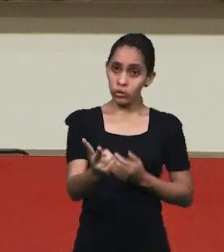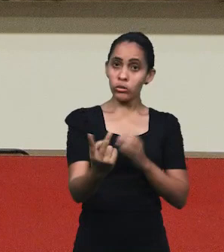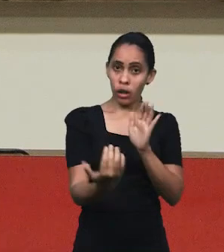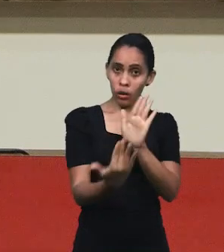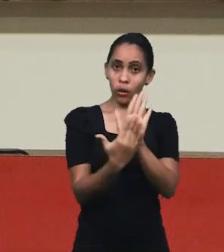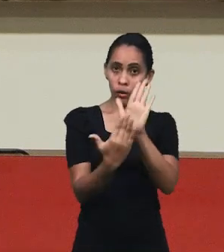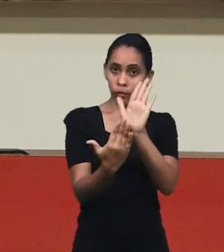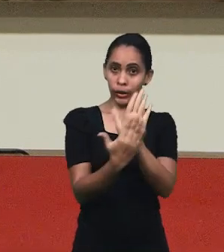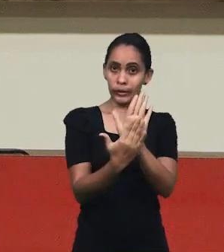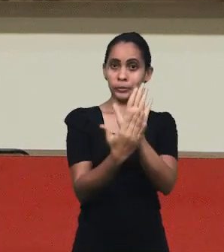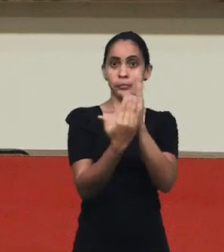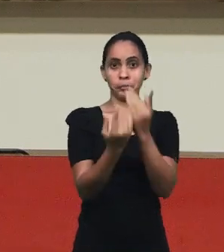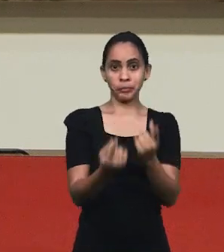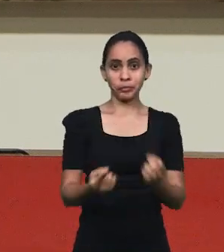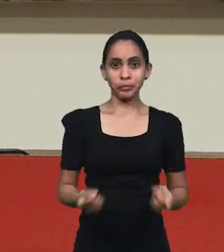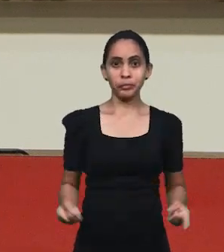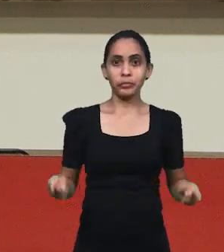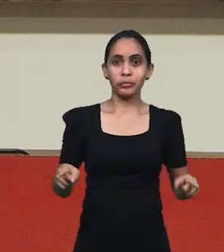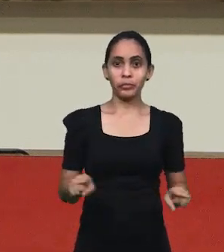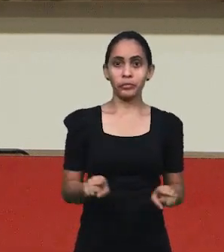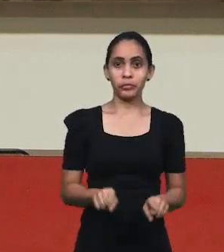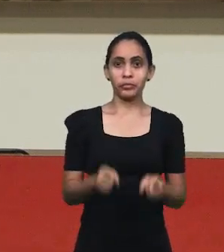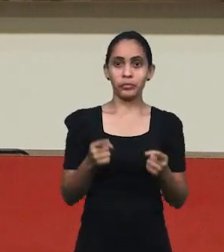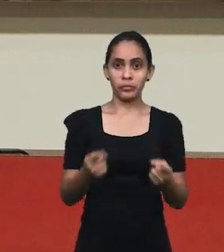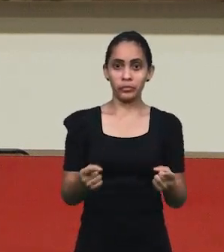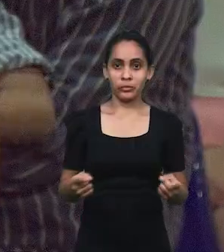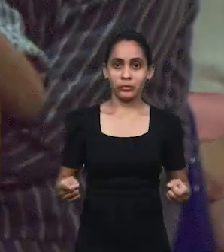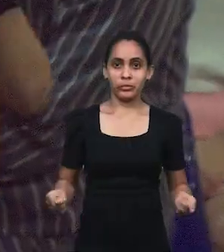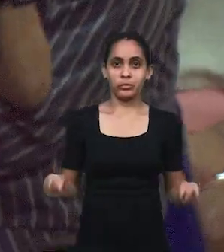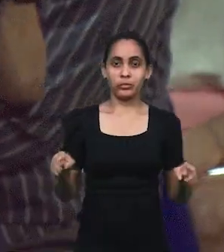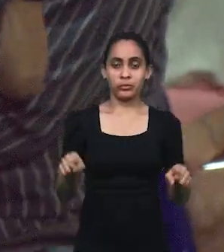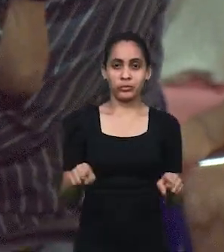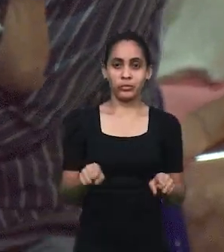Senhor. Vamos continuar louvando ao Senhor.